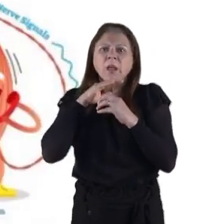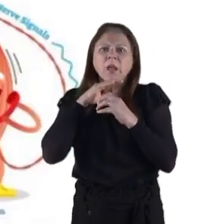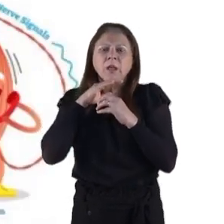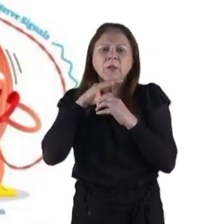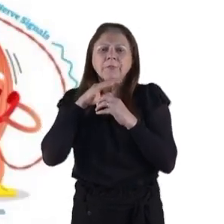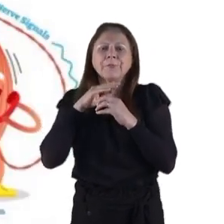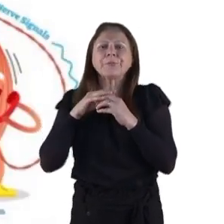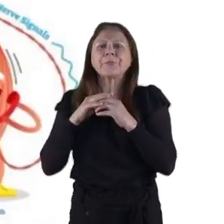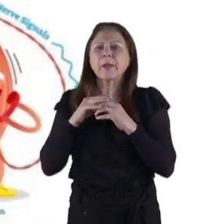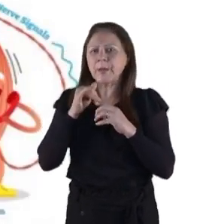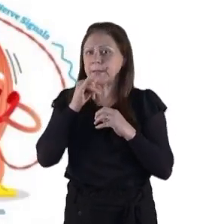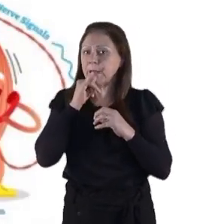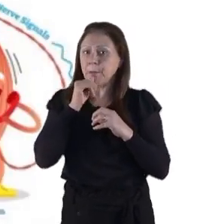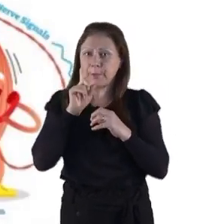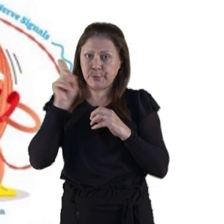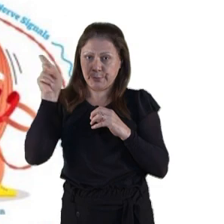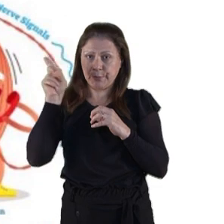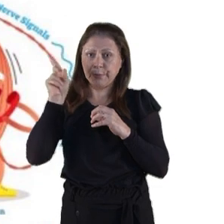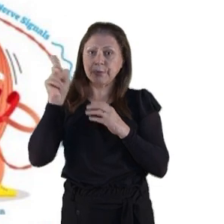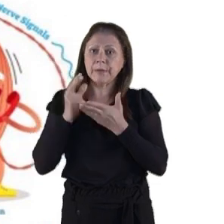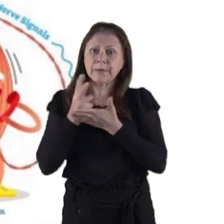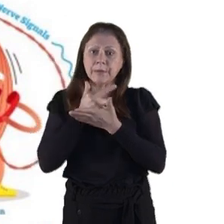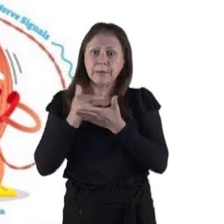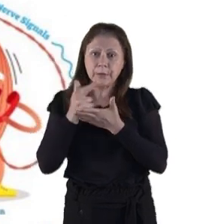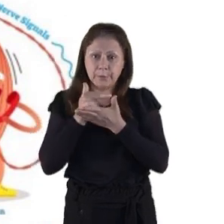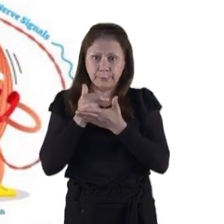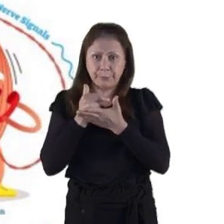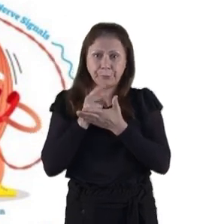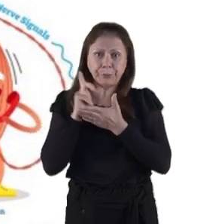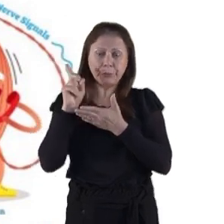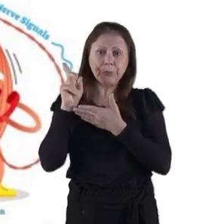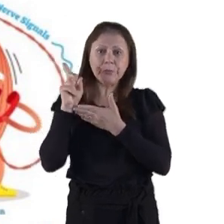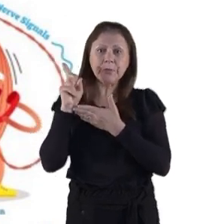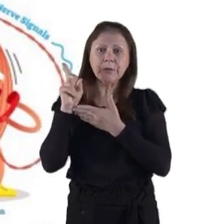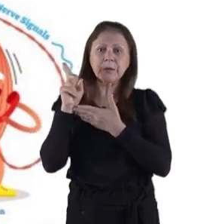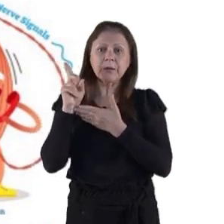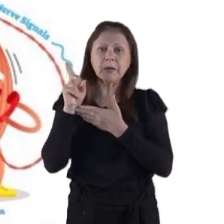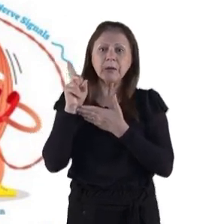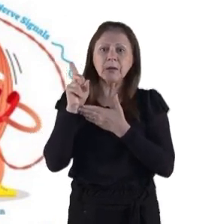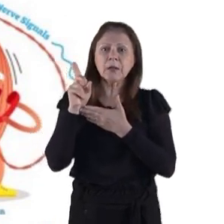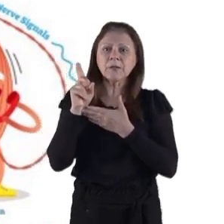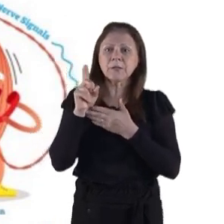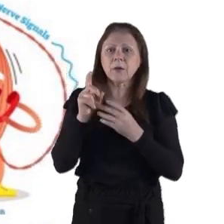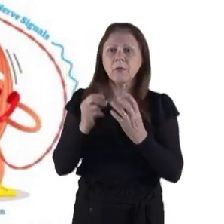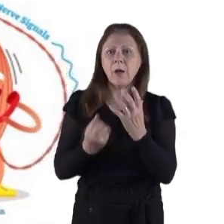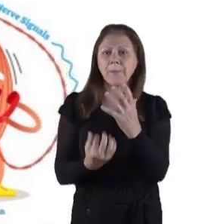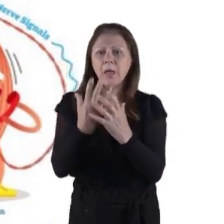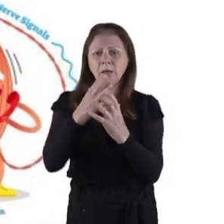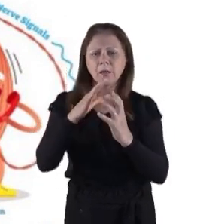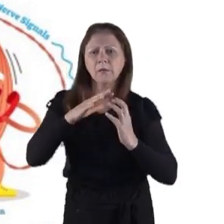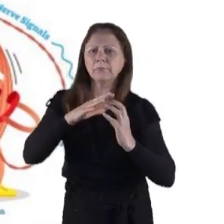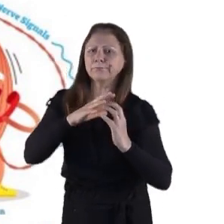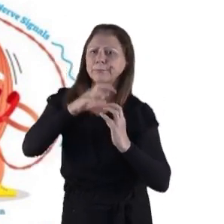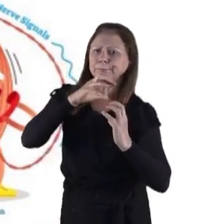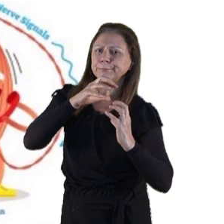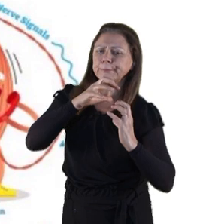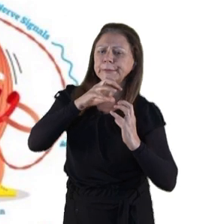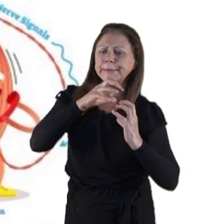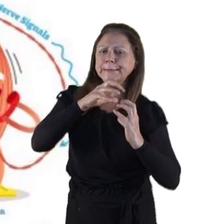agradável. Então, por exemplo, é igual essa imagem está mostrando para mim. Se eu estou tocando um cacto que tem